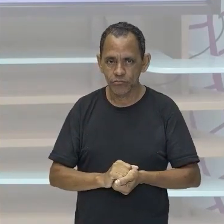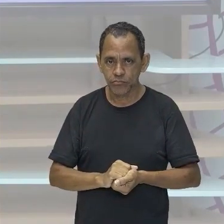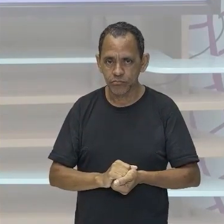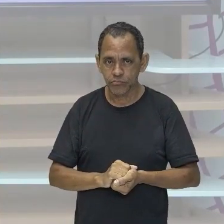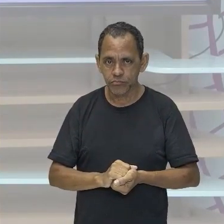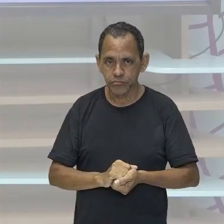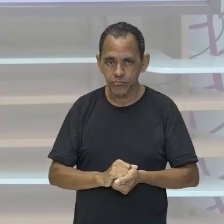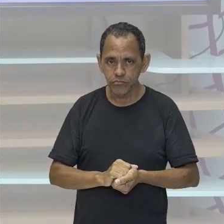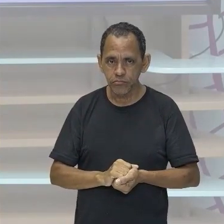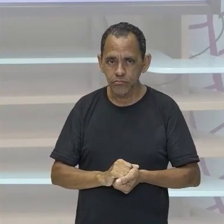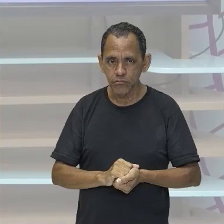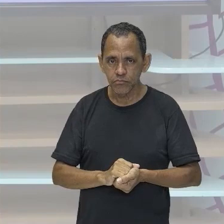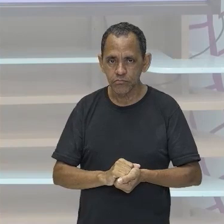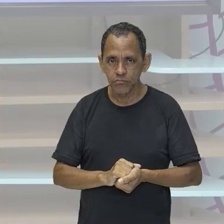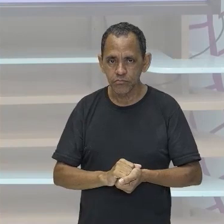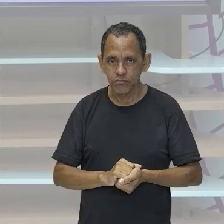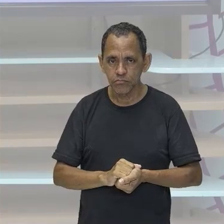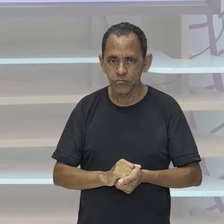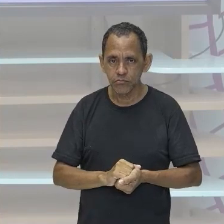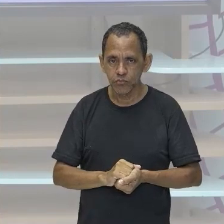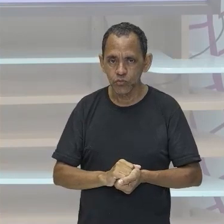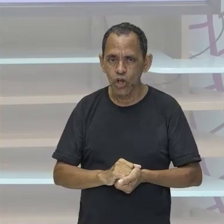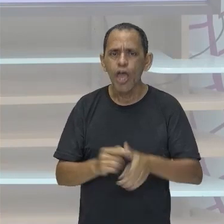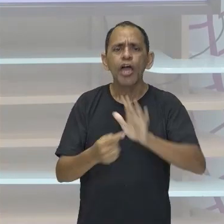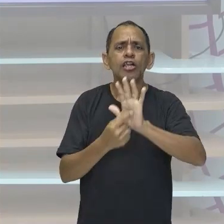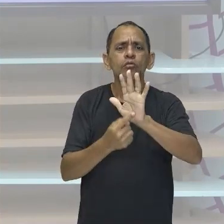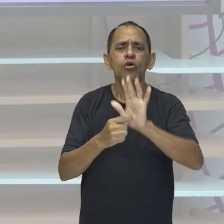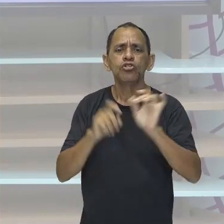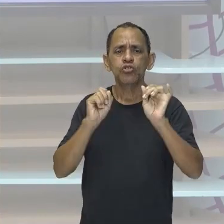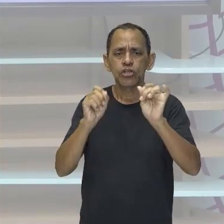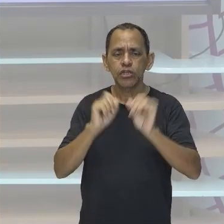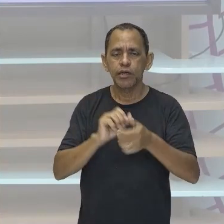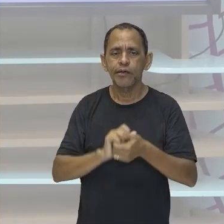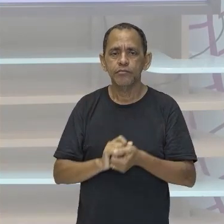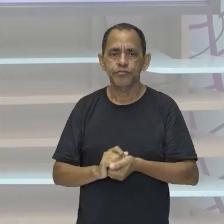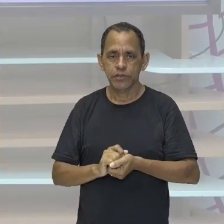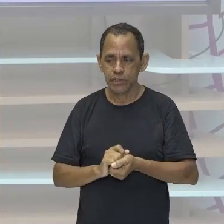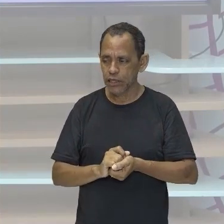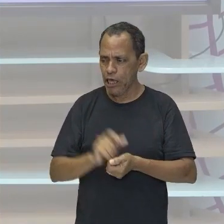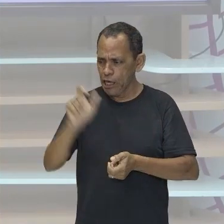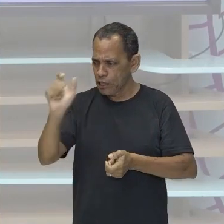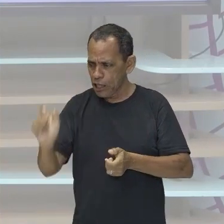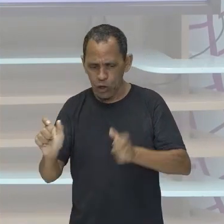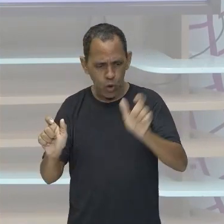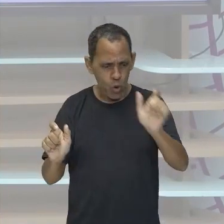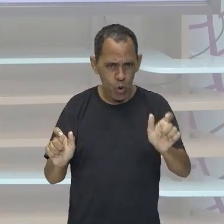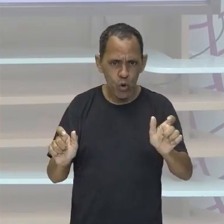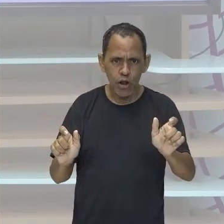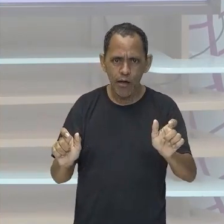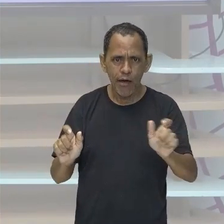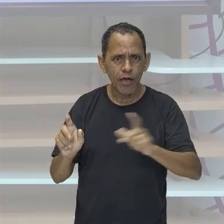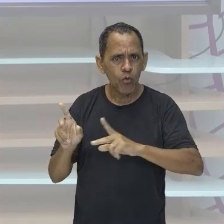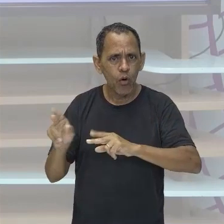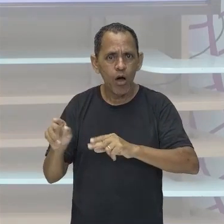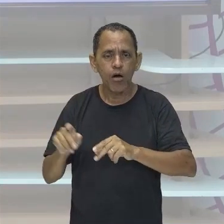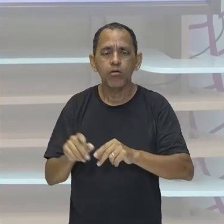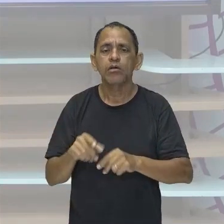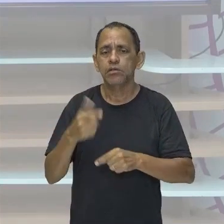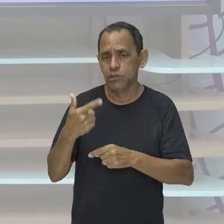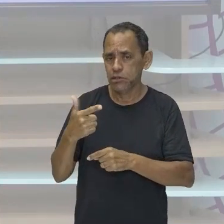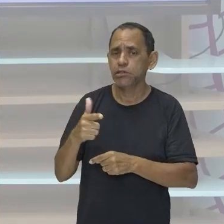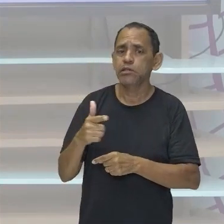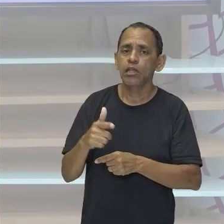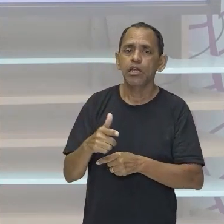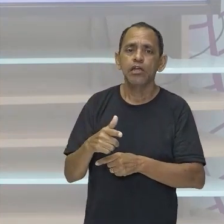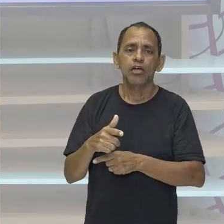é replicada e o outro comprimento é replicado. Nós temos o losango, que é outro